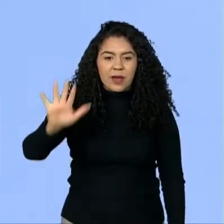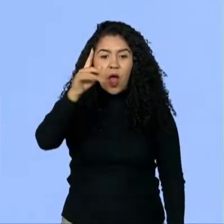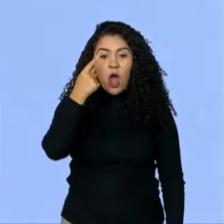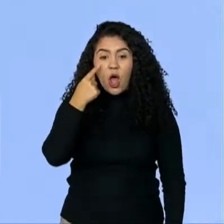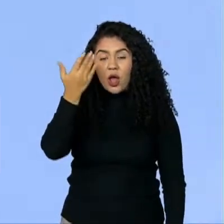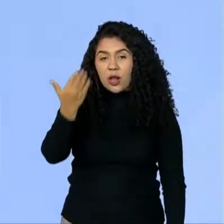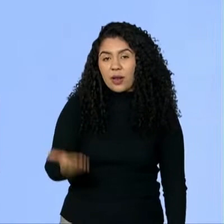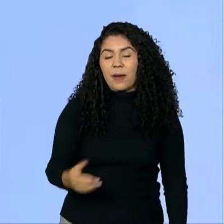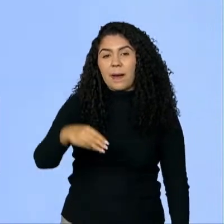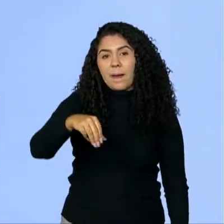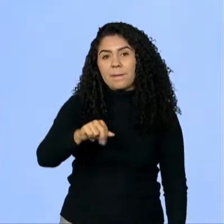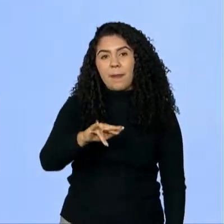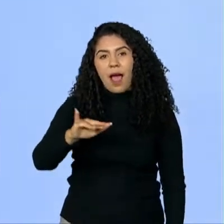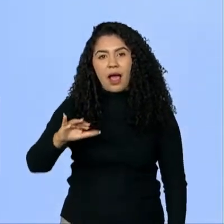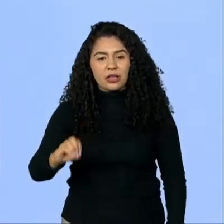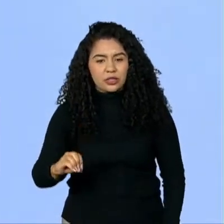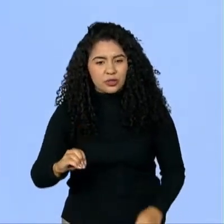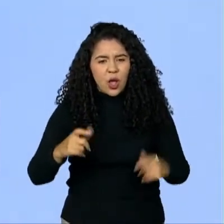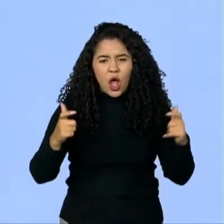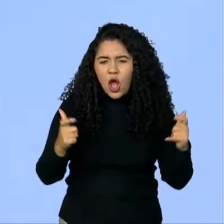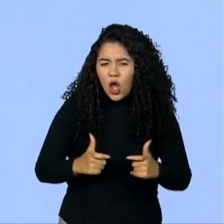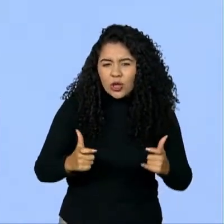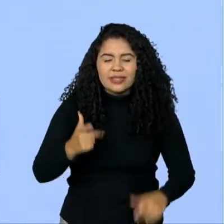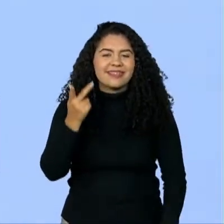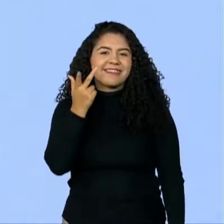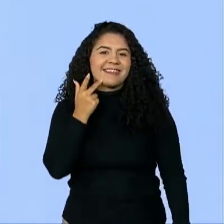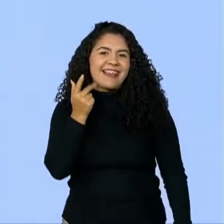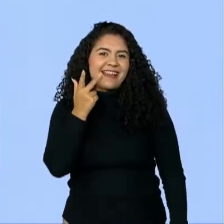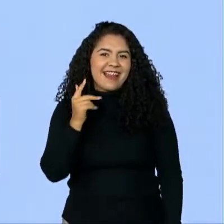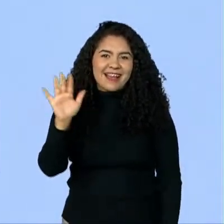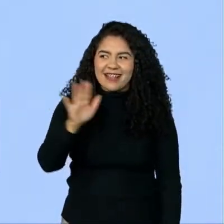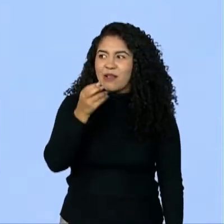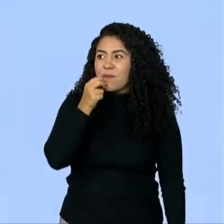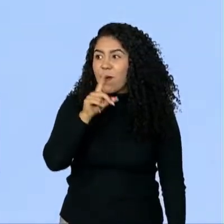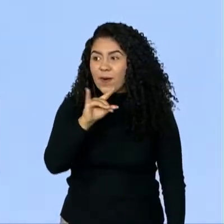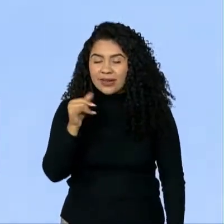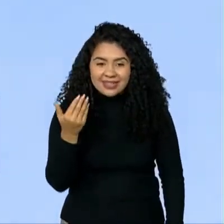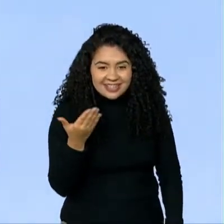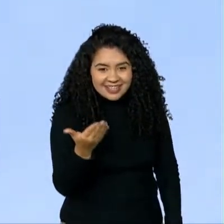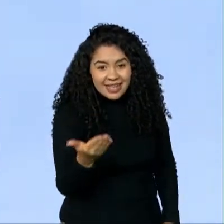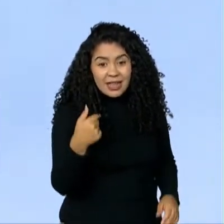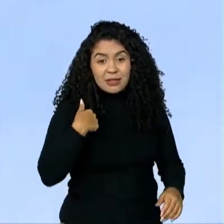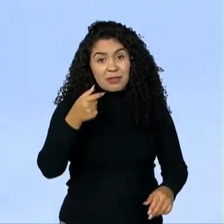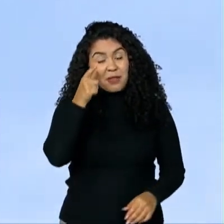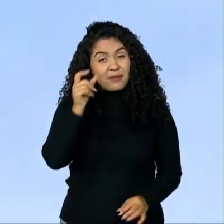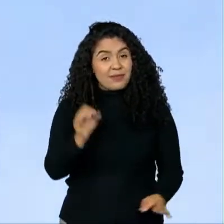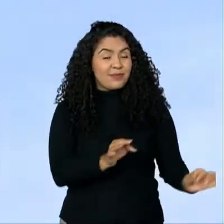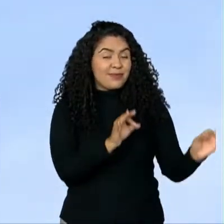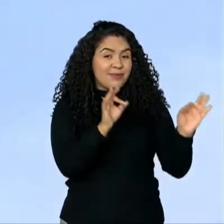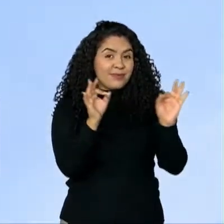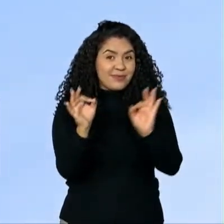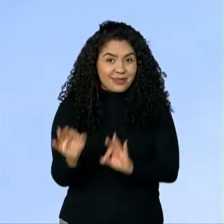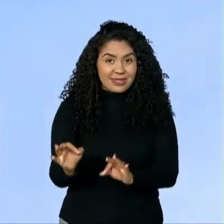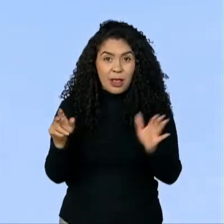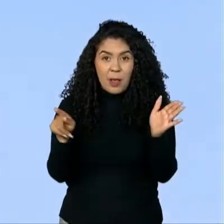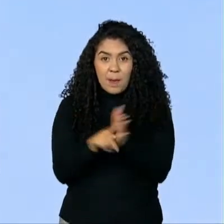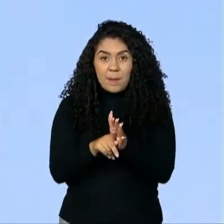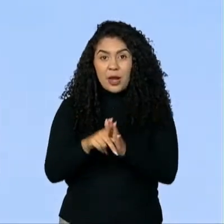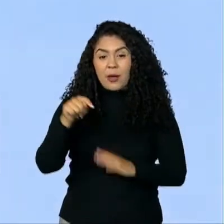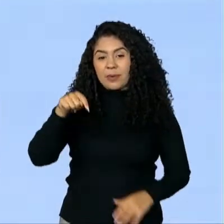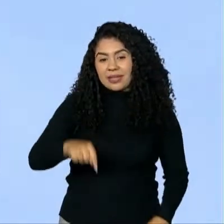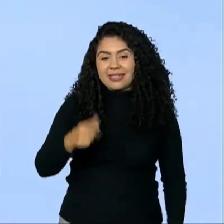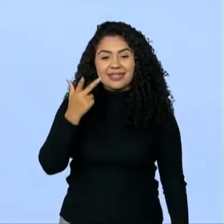ele fala de Lavras da Mangabeira, no Ceará. Bom dia, estou assistindo ao desfile diretamente da zona rural do